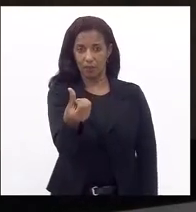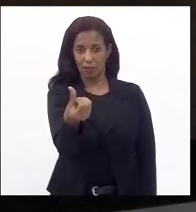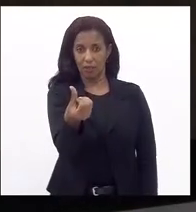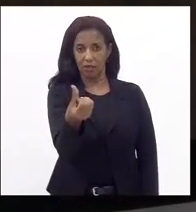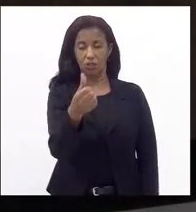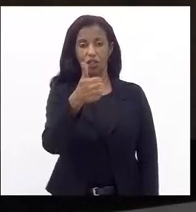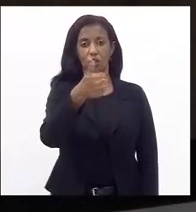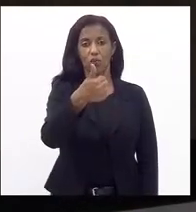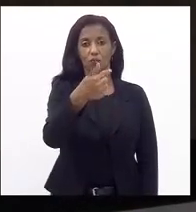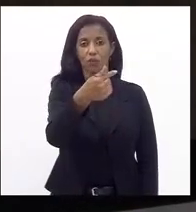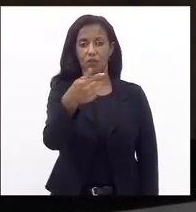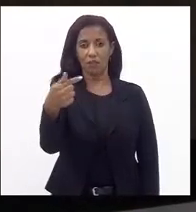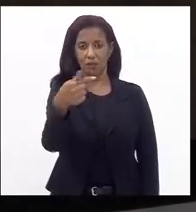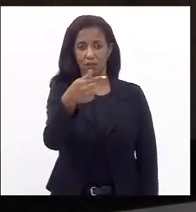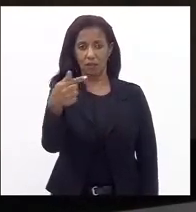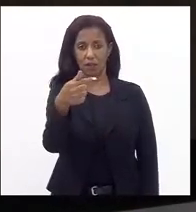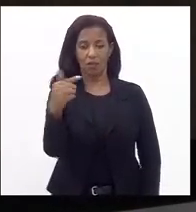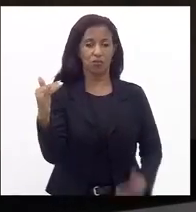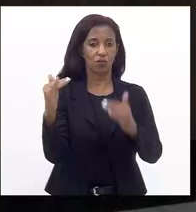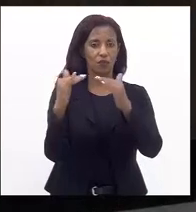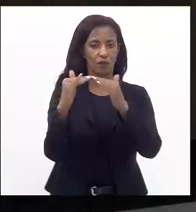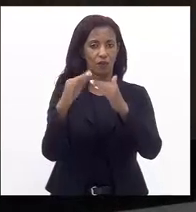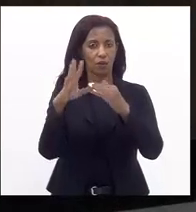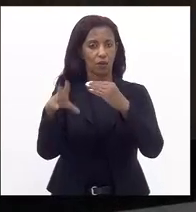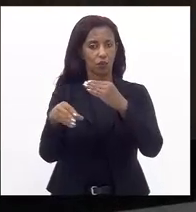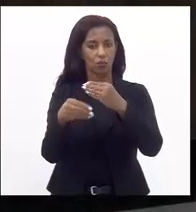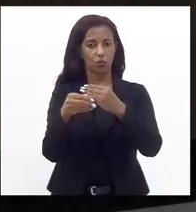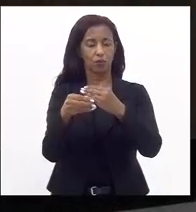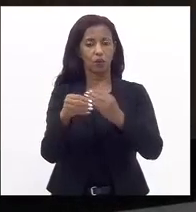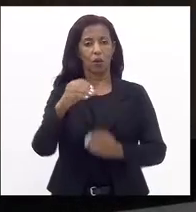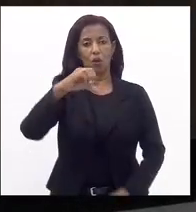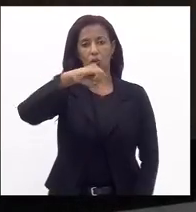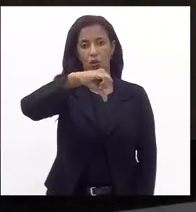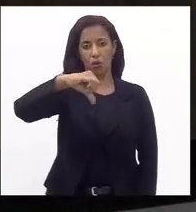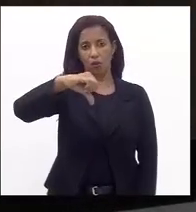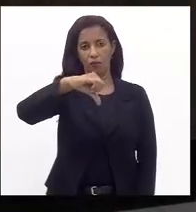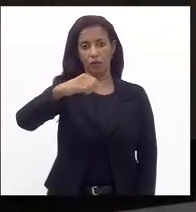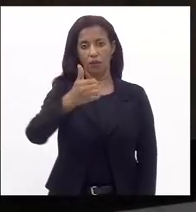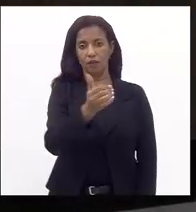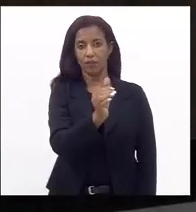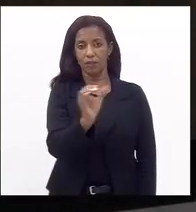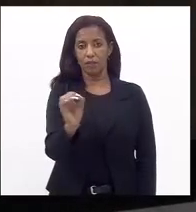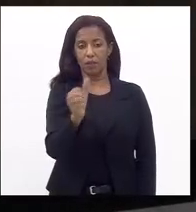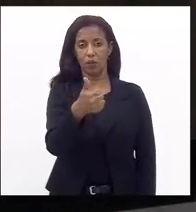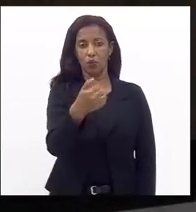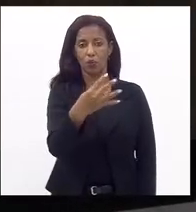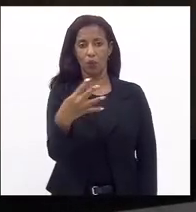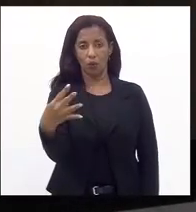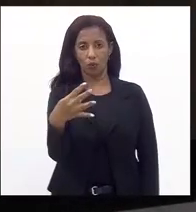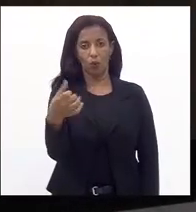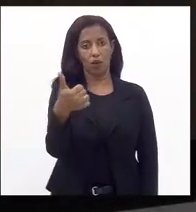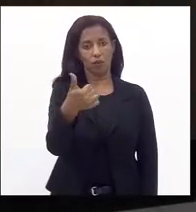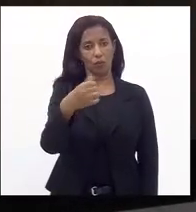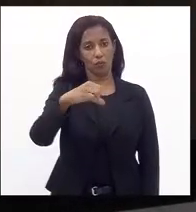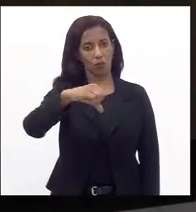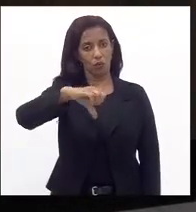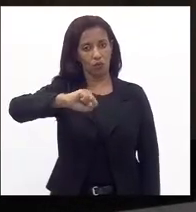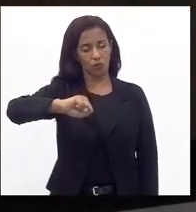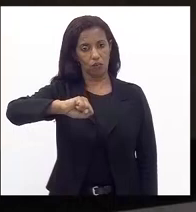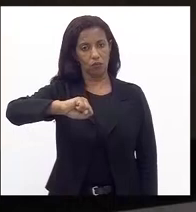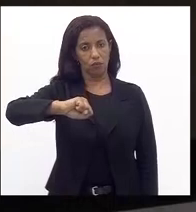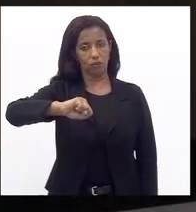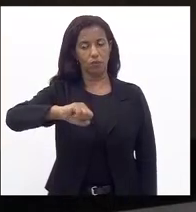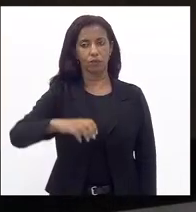e 177 favorável consumida curte nativas emendas 99 sem 144 e 198